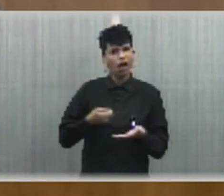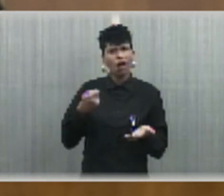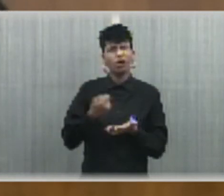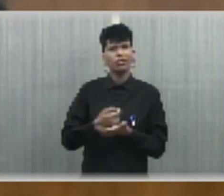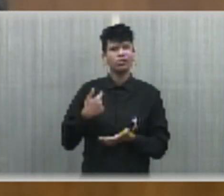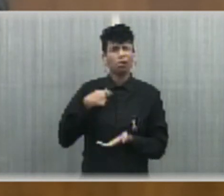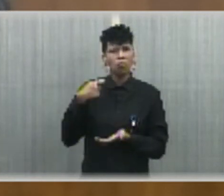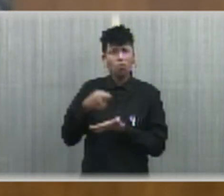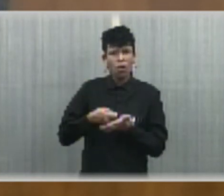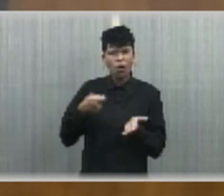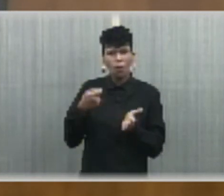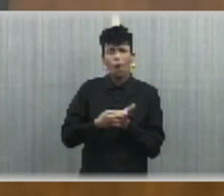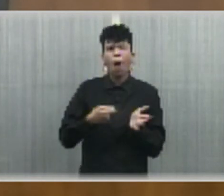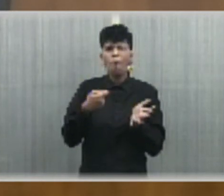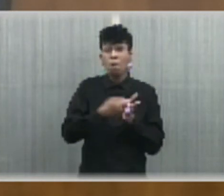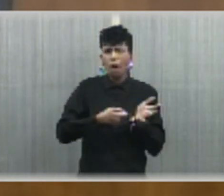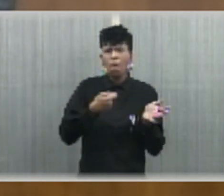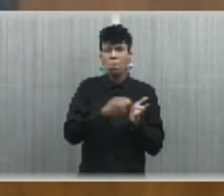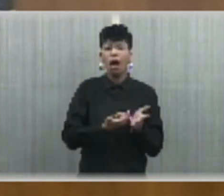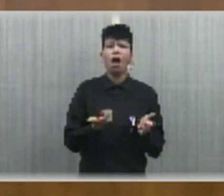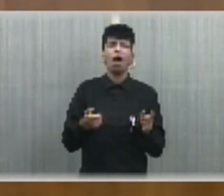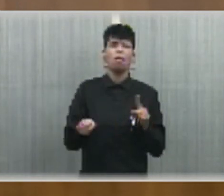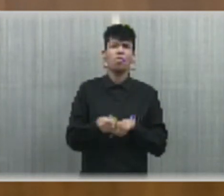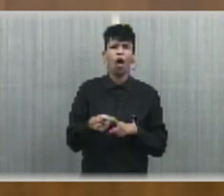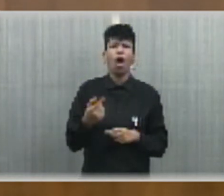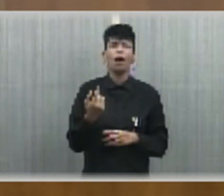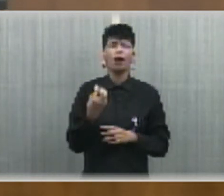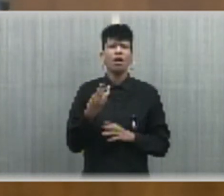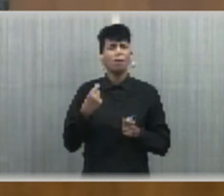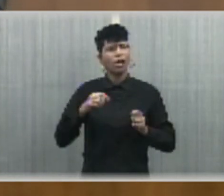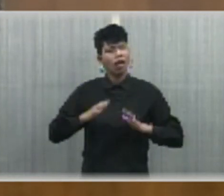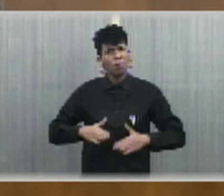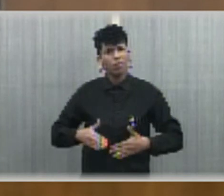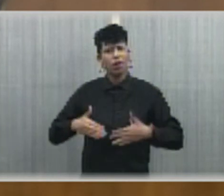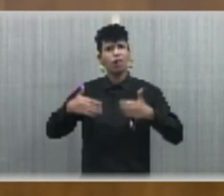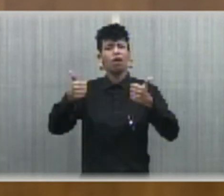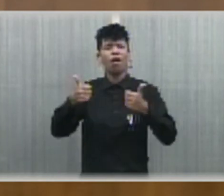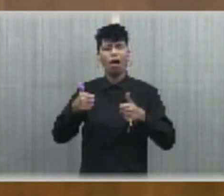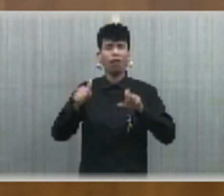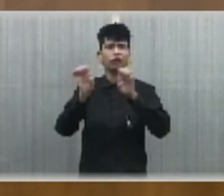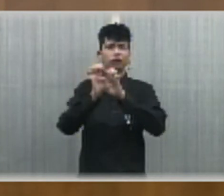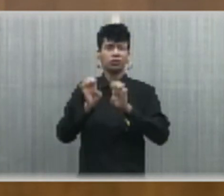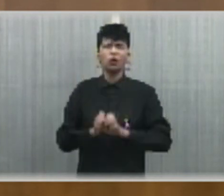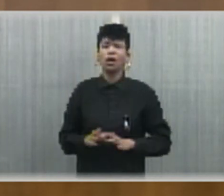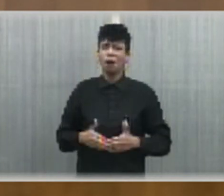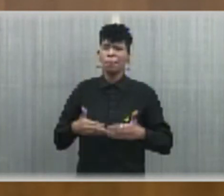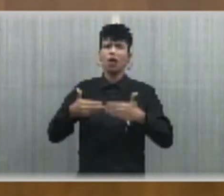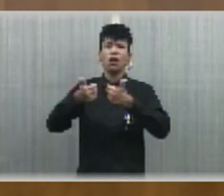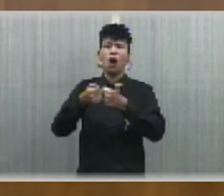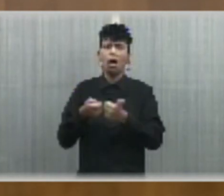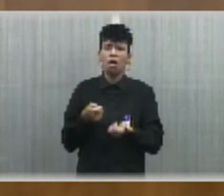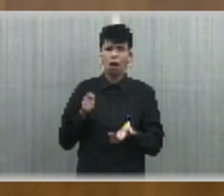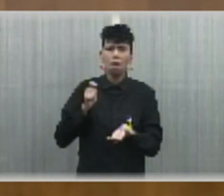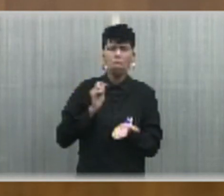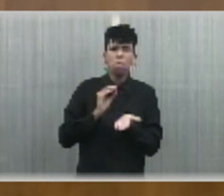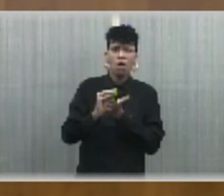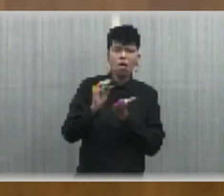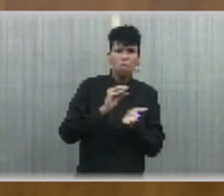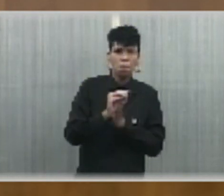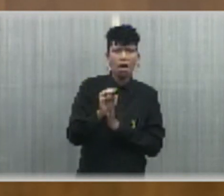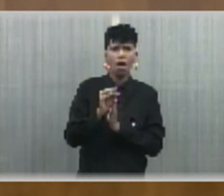autonomia administrativa financeira da UESP, briga por melhor orçamento, tira orçamento da Casa